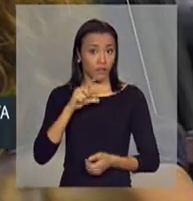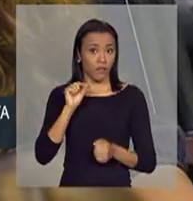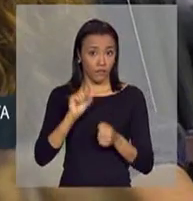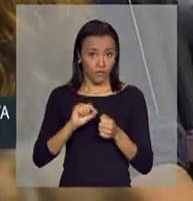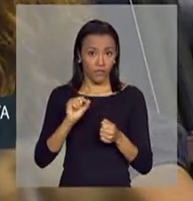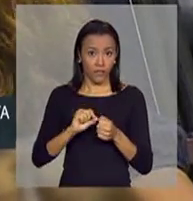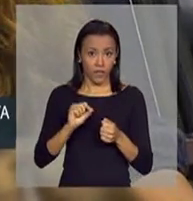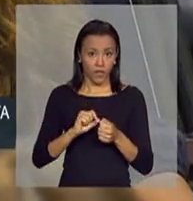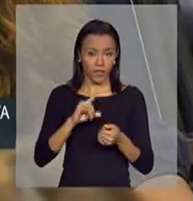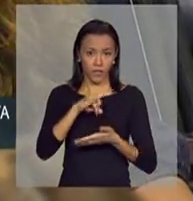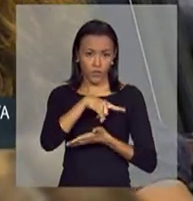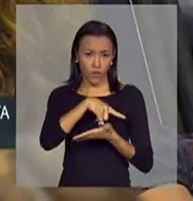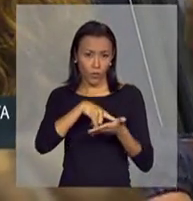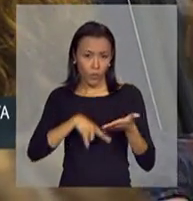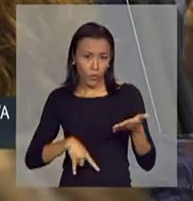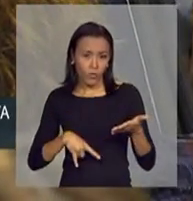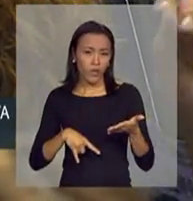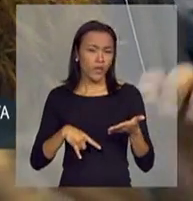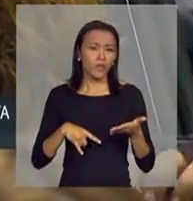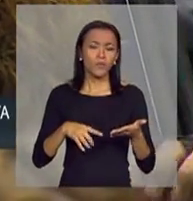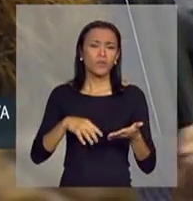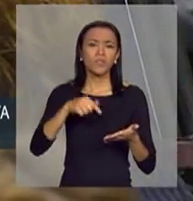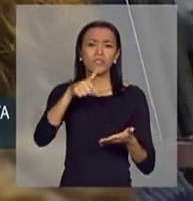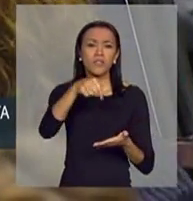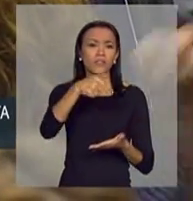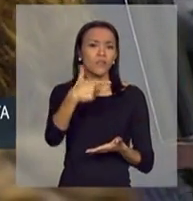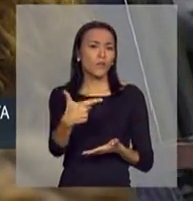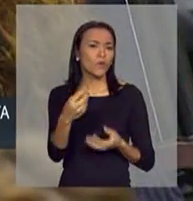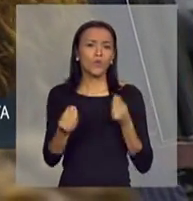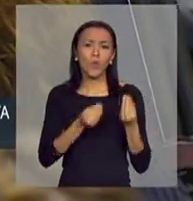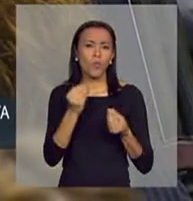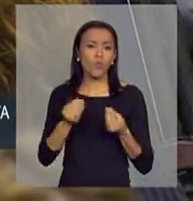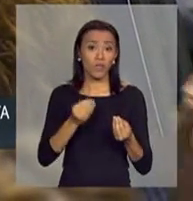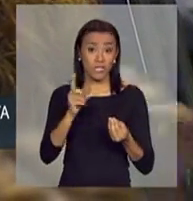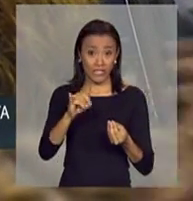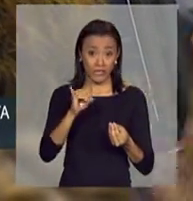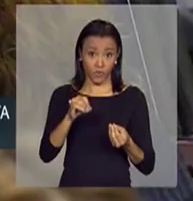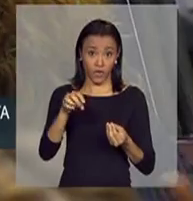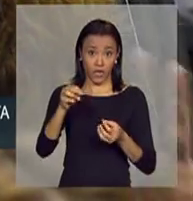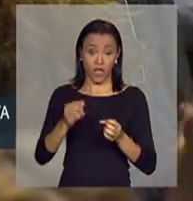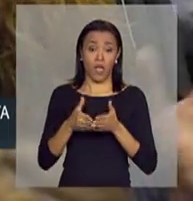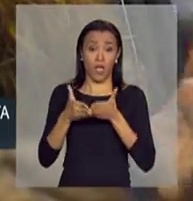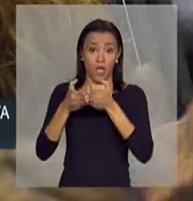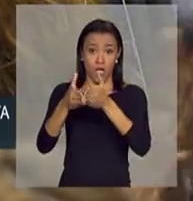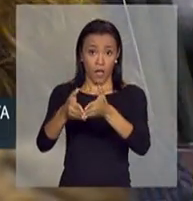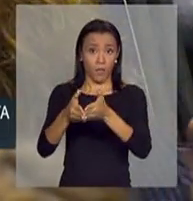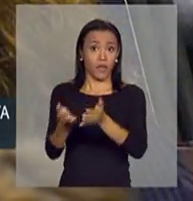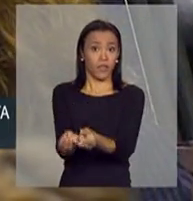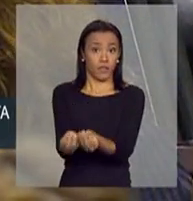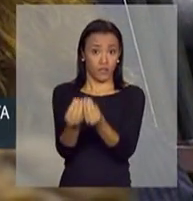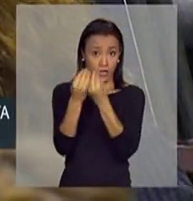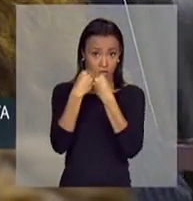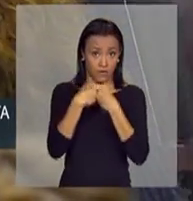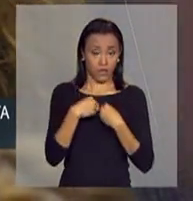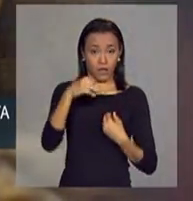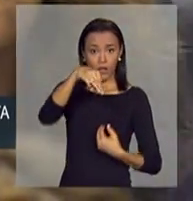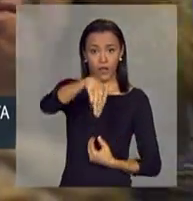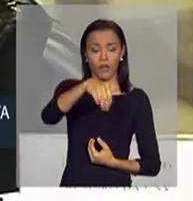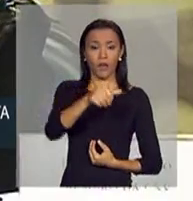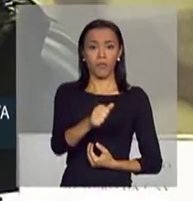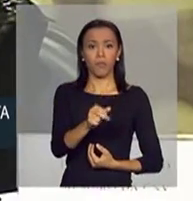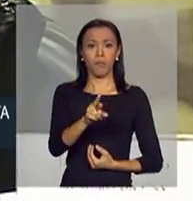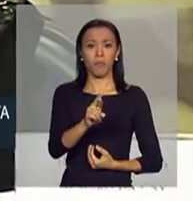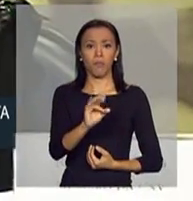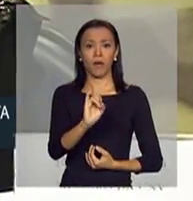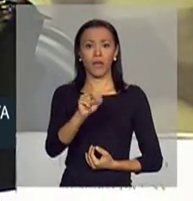documento esse da Marinha, de 72, como foi obtido, se foi a Marinha que entregou agora ou foi como, não? Se é possível de saber.